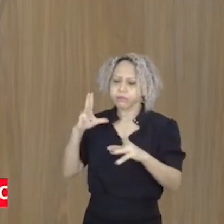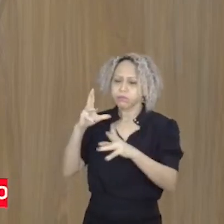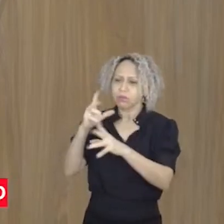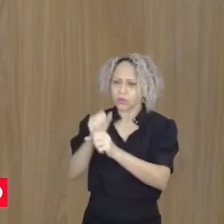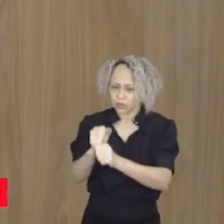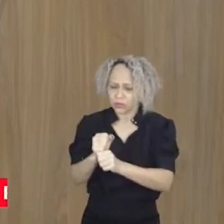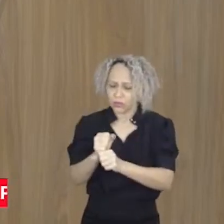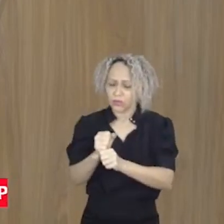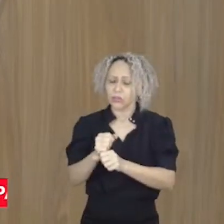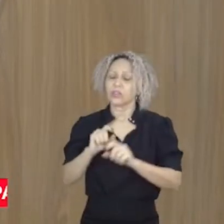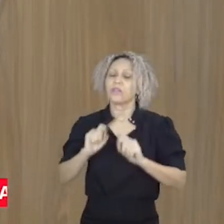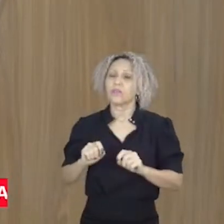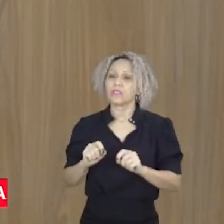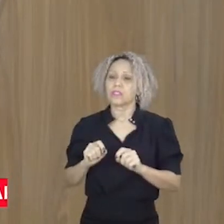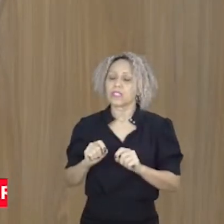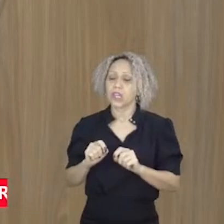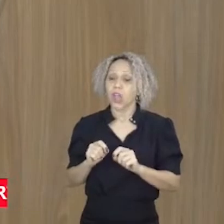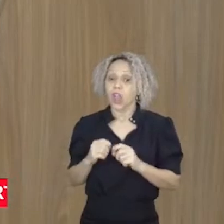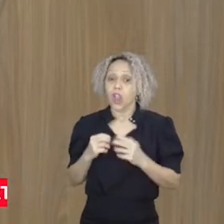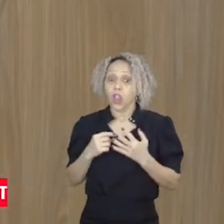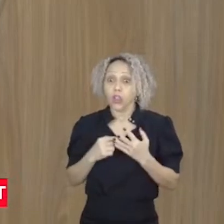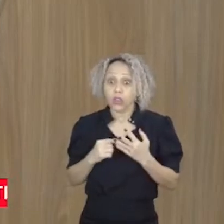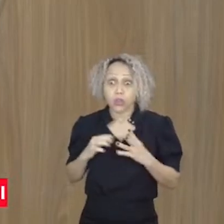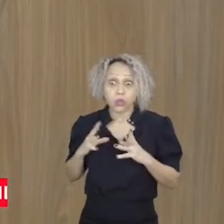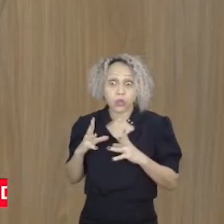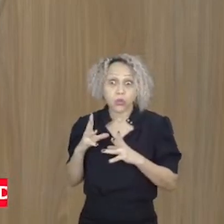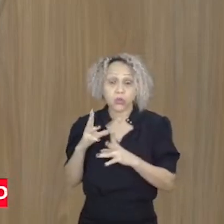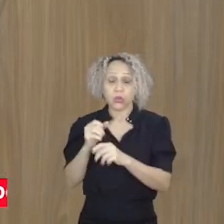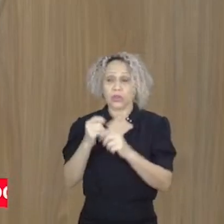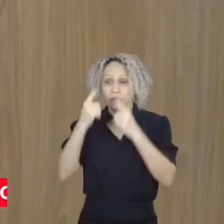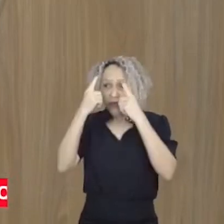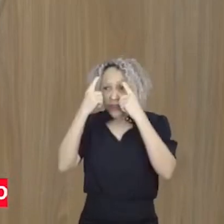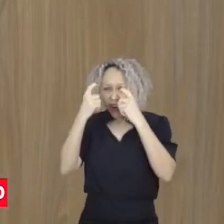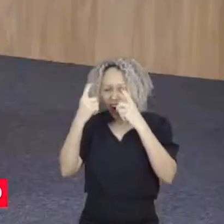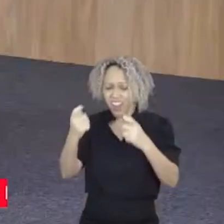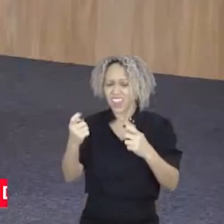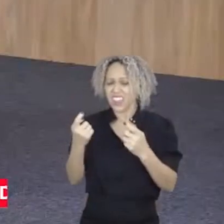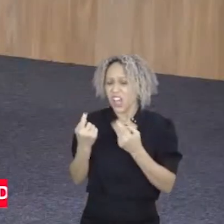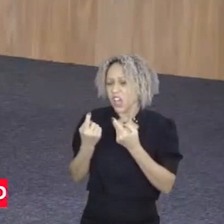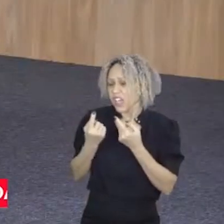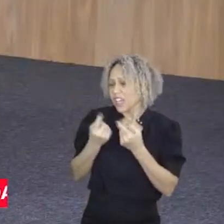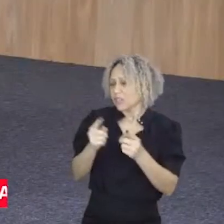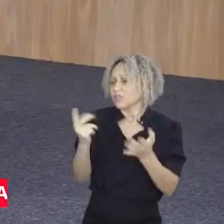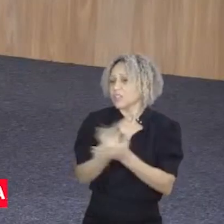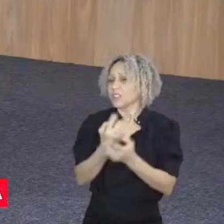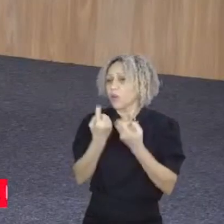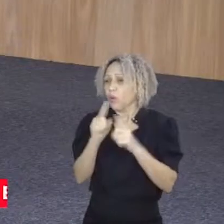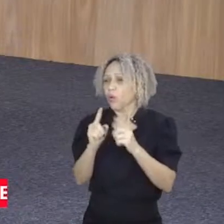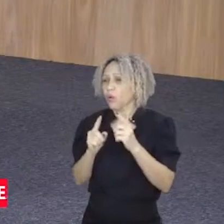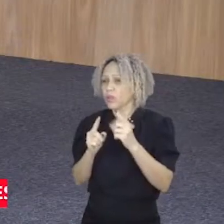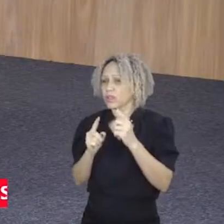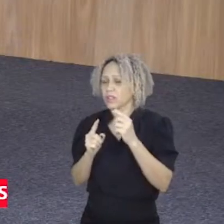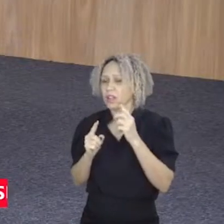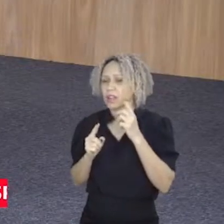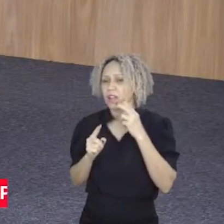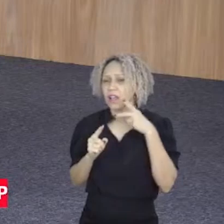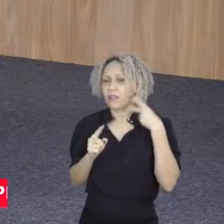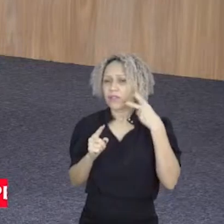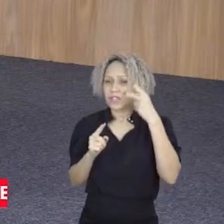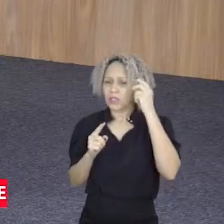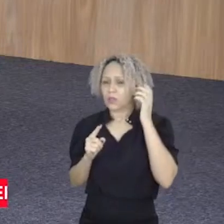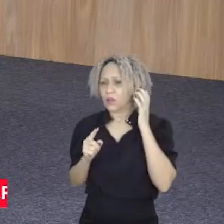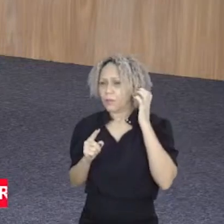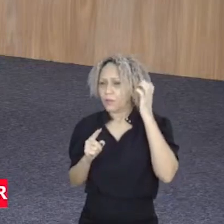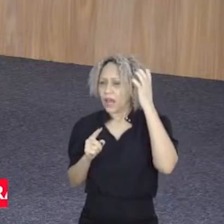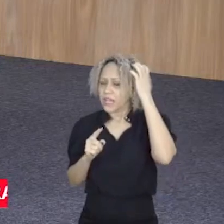contra a Marielle no Rio de Janeiro, tudo que está por trás disso, violência política, violência de gênero. A gente conversa agora